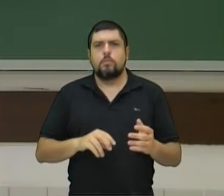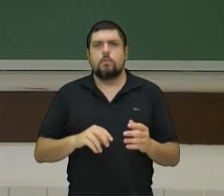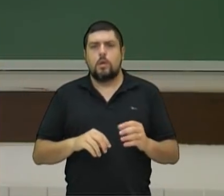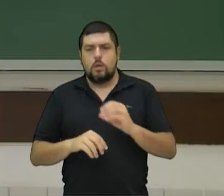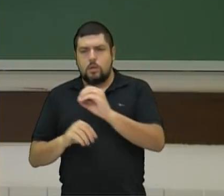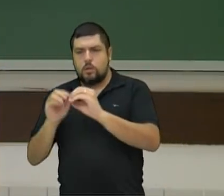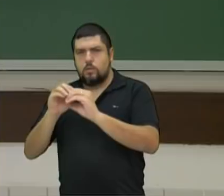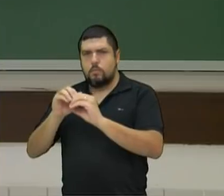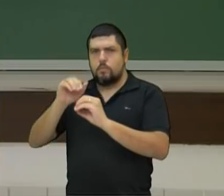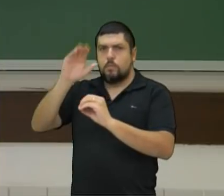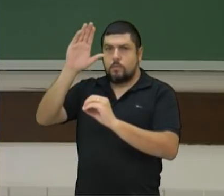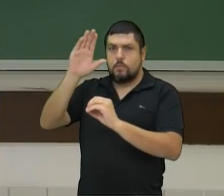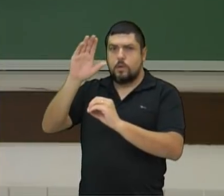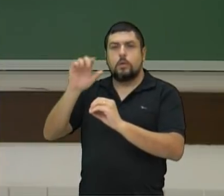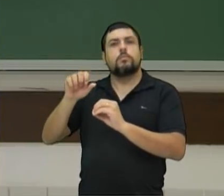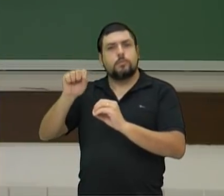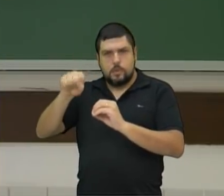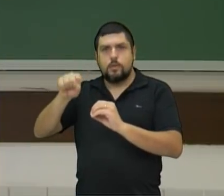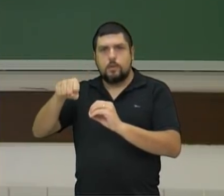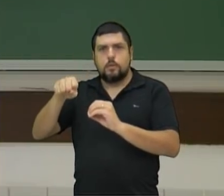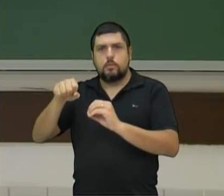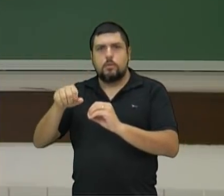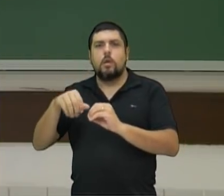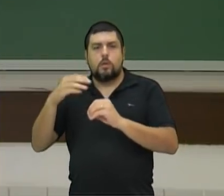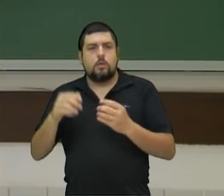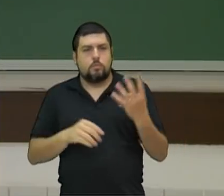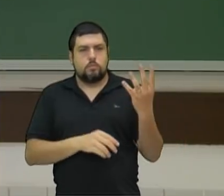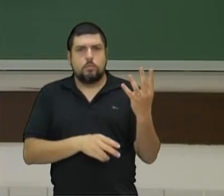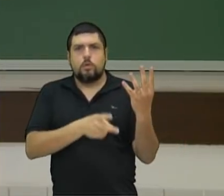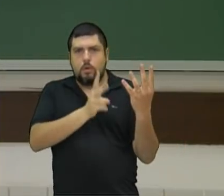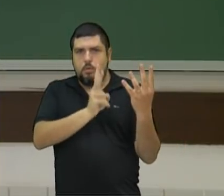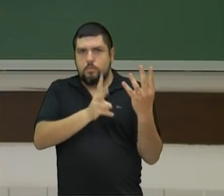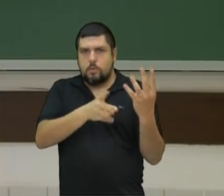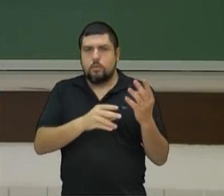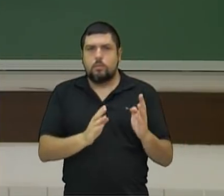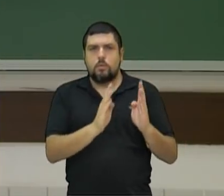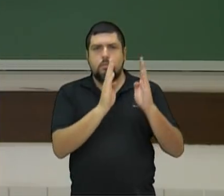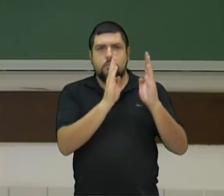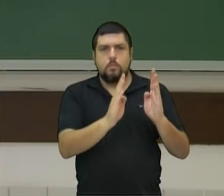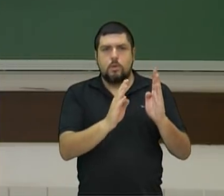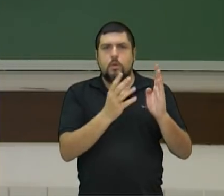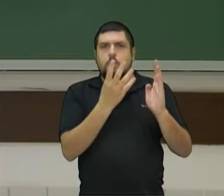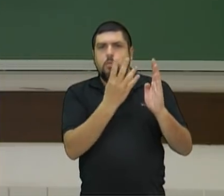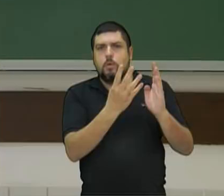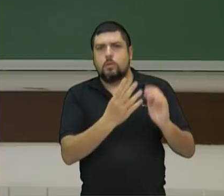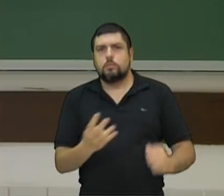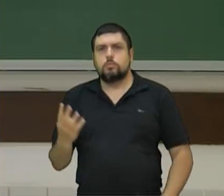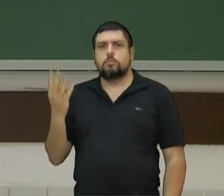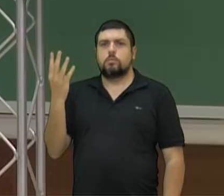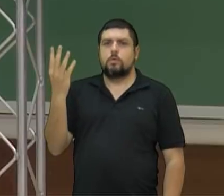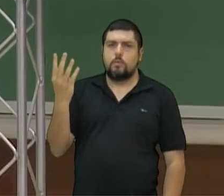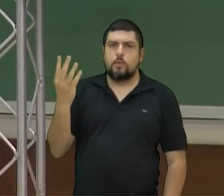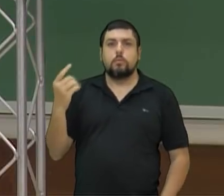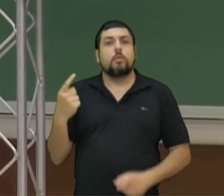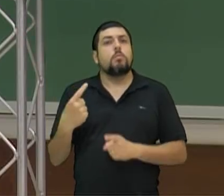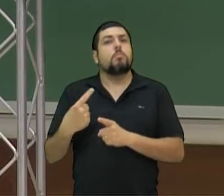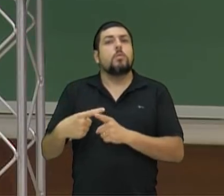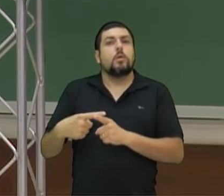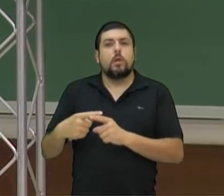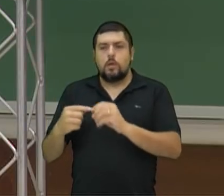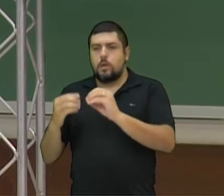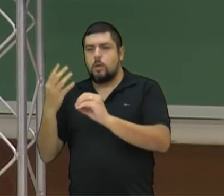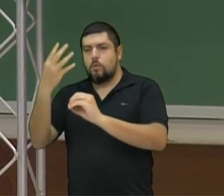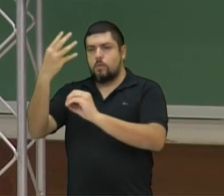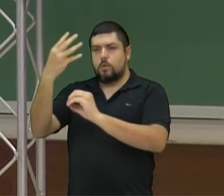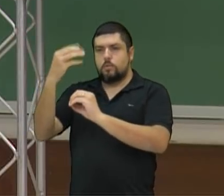zero? É. Então, eu vou usar ele mesmo. Módulo de x, módulo de 4 é 4, pois 4 é maior ou igual a